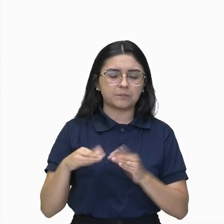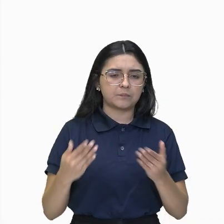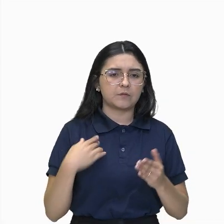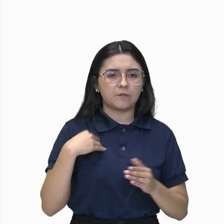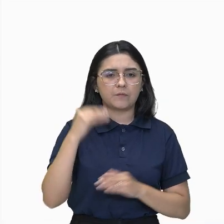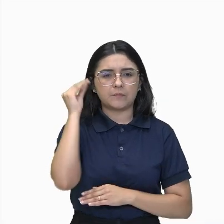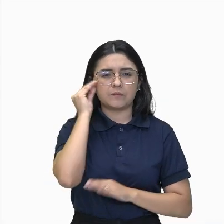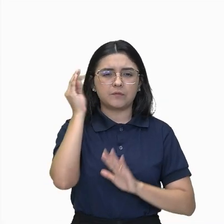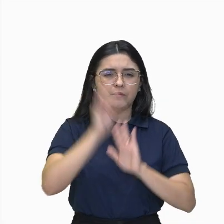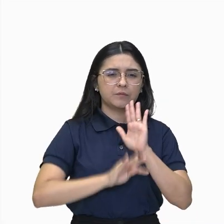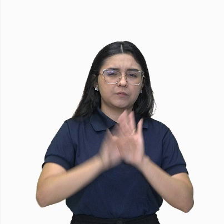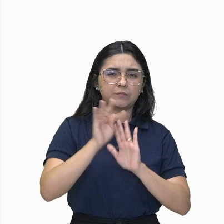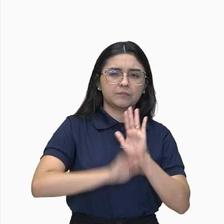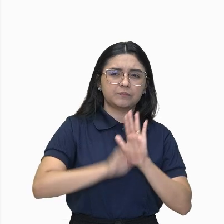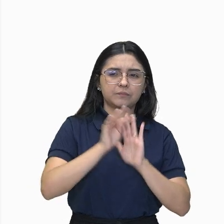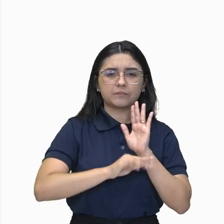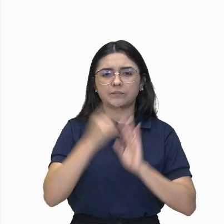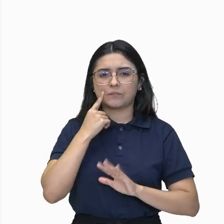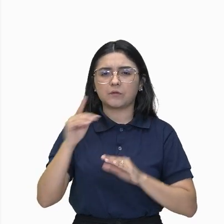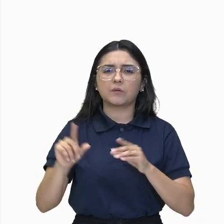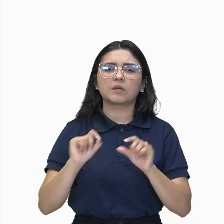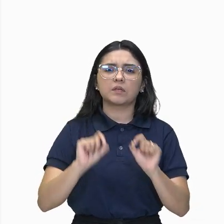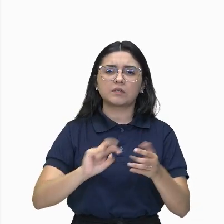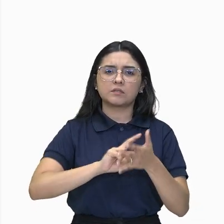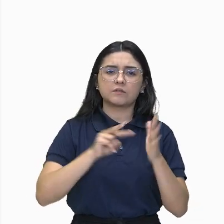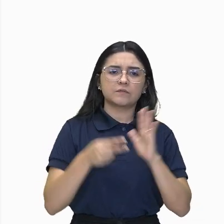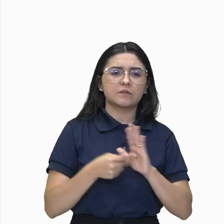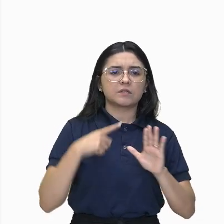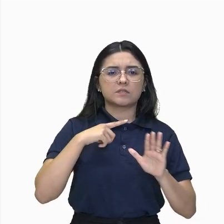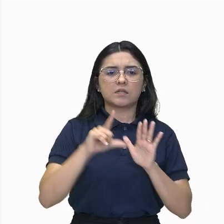o que foi essa lei de terras de